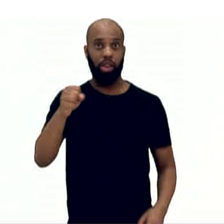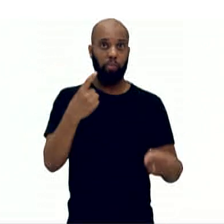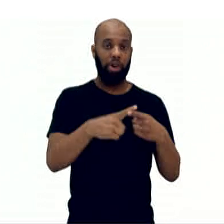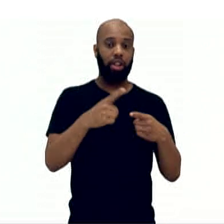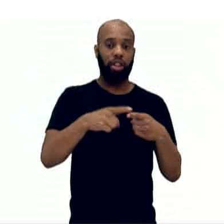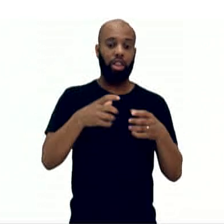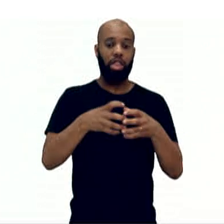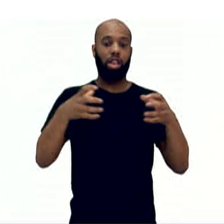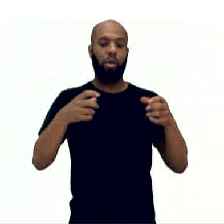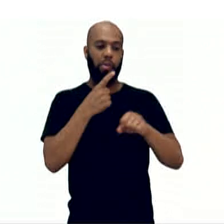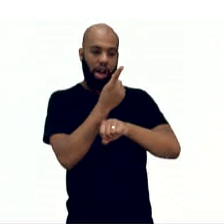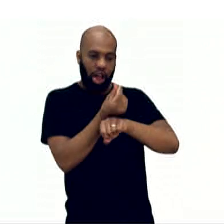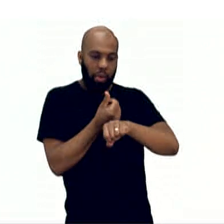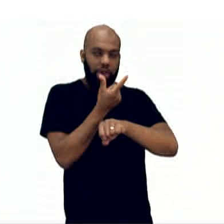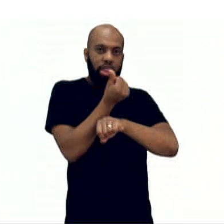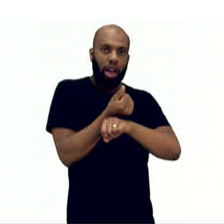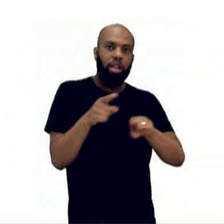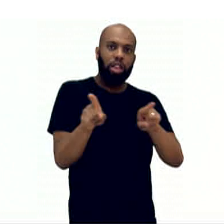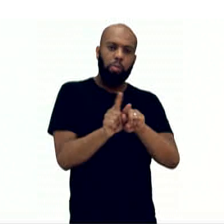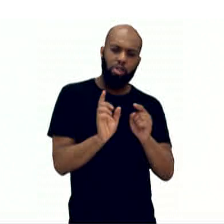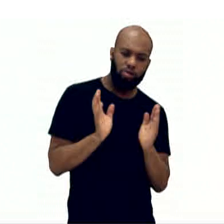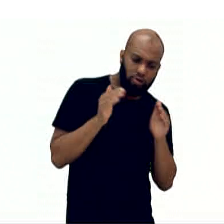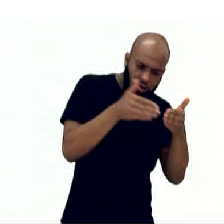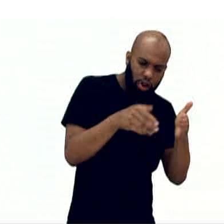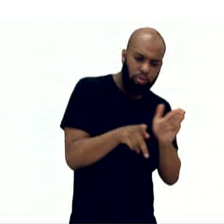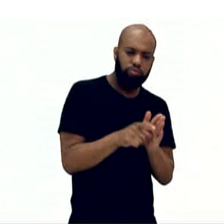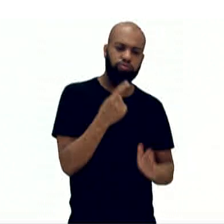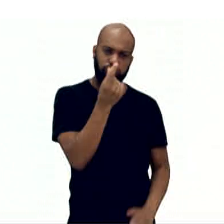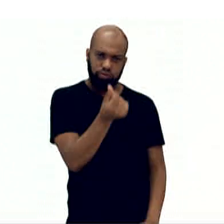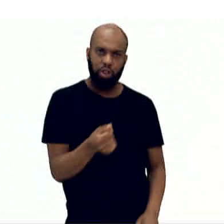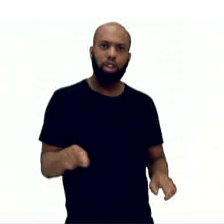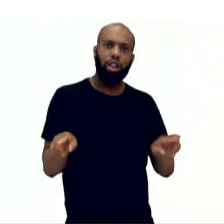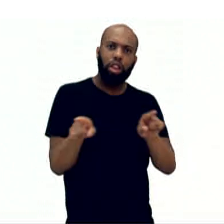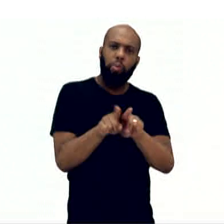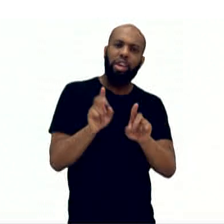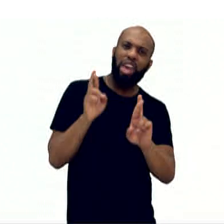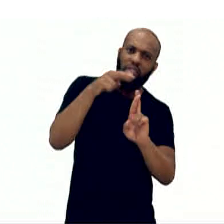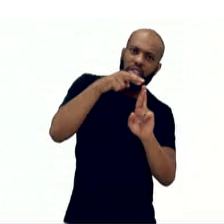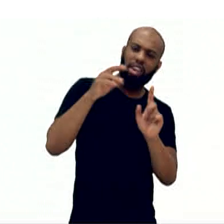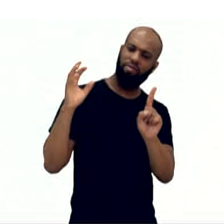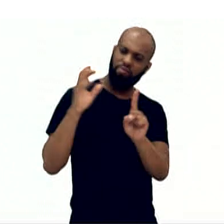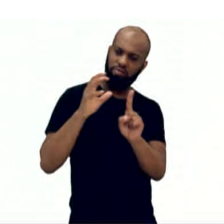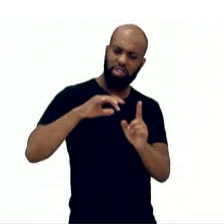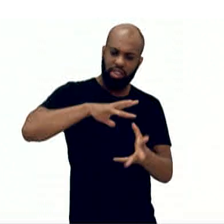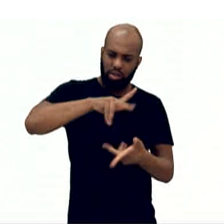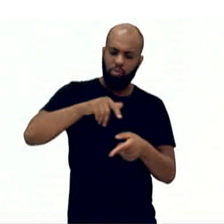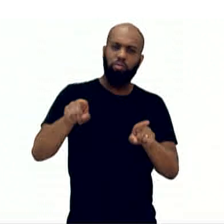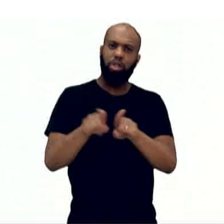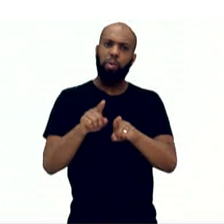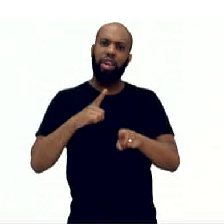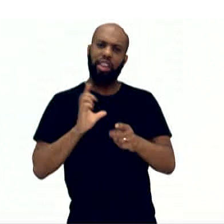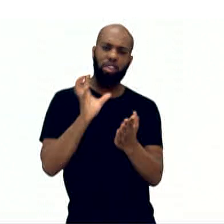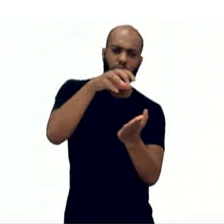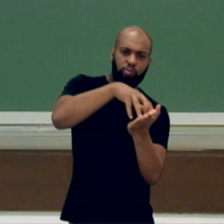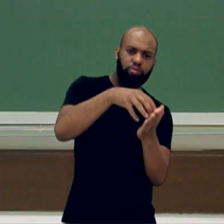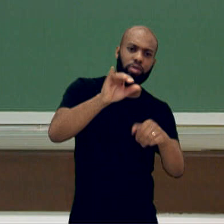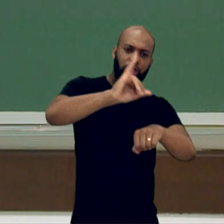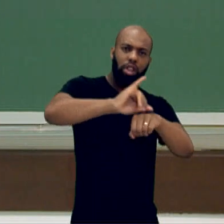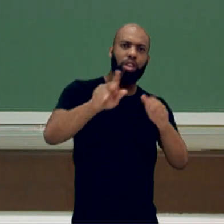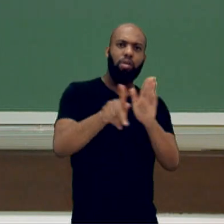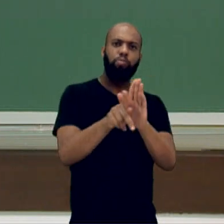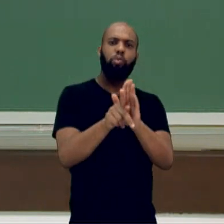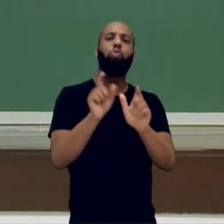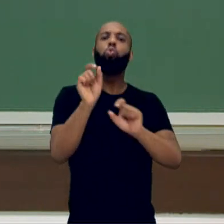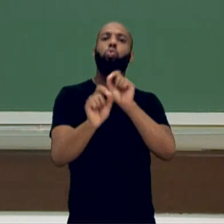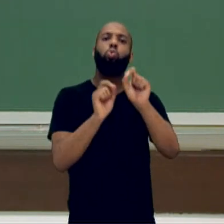capital representado em uma centralidade financeira, referência em nível de influência internacional, sede de grandes companhias, é